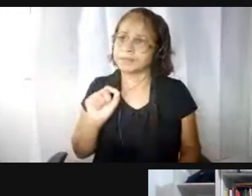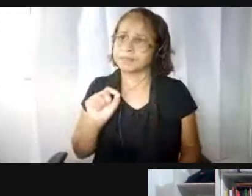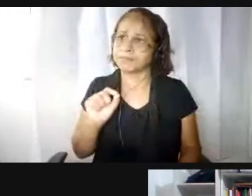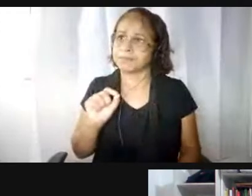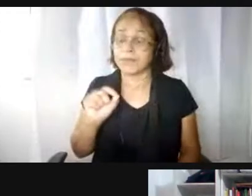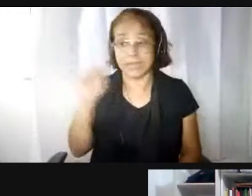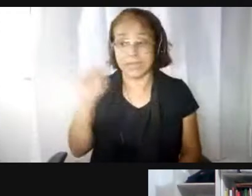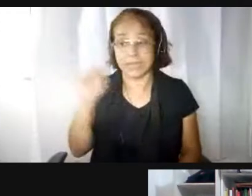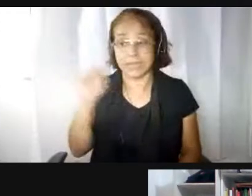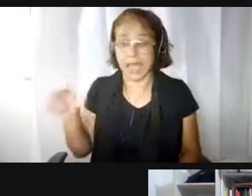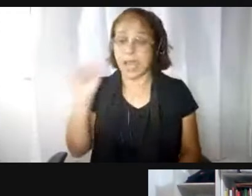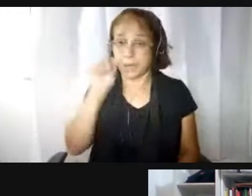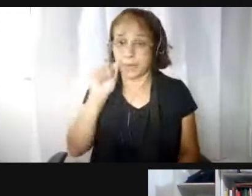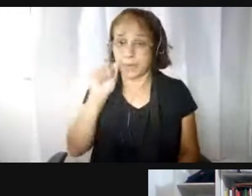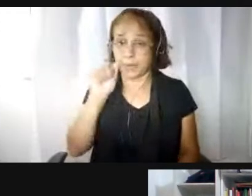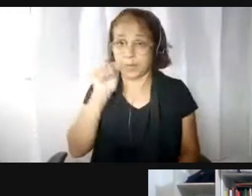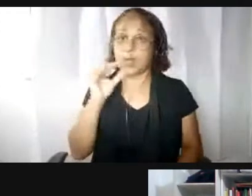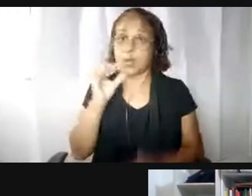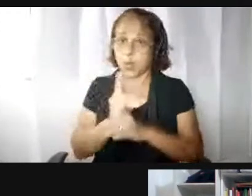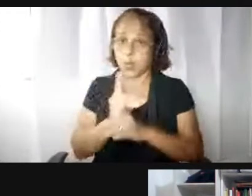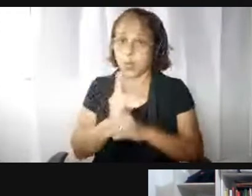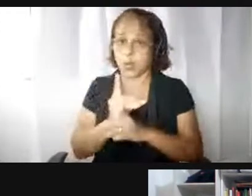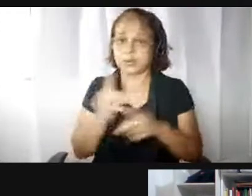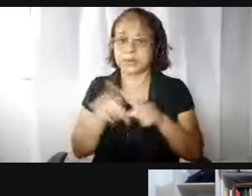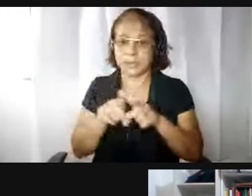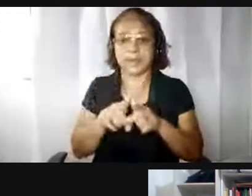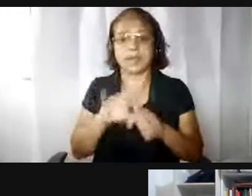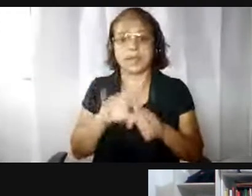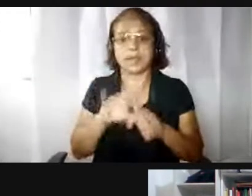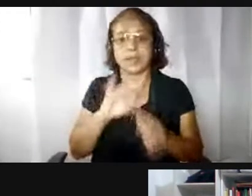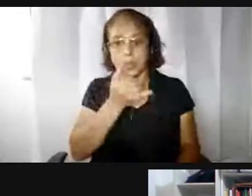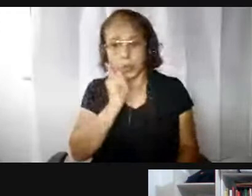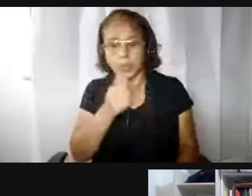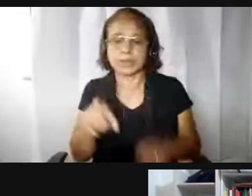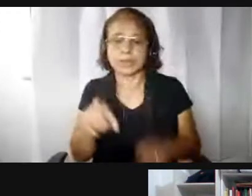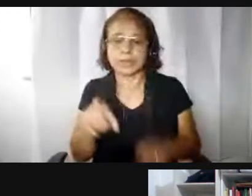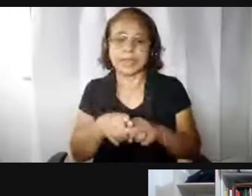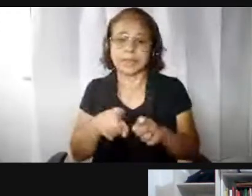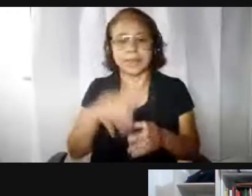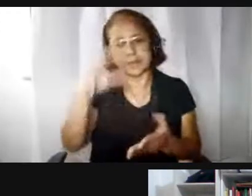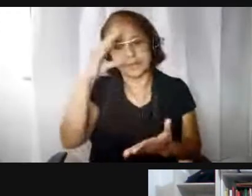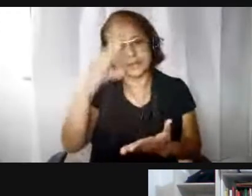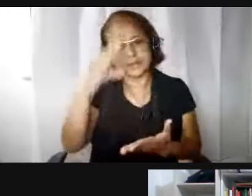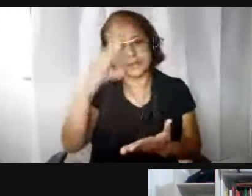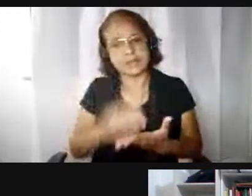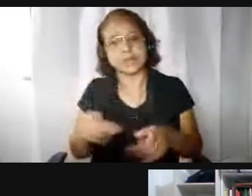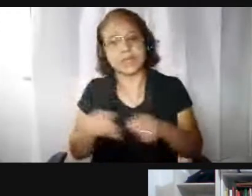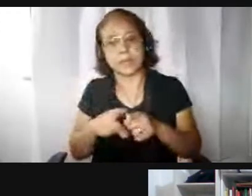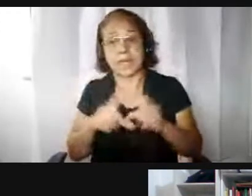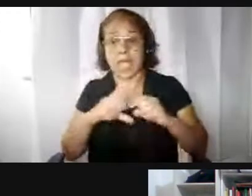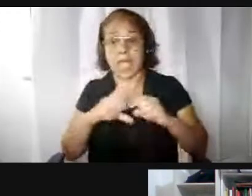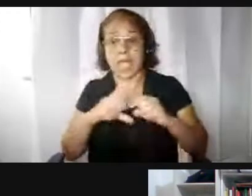também, por acaso, ela conta isso, né? Tanto na dissertação quanto em artigos sobre o tema, ela fala que ela